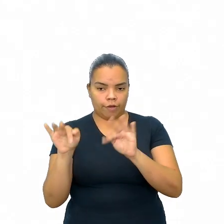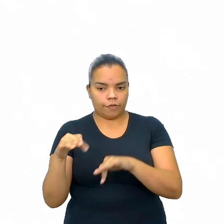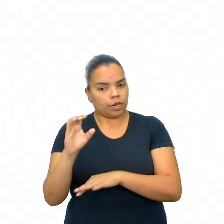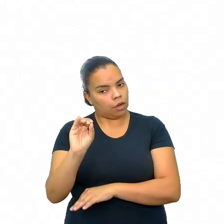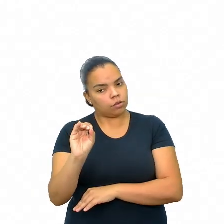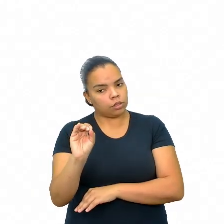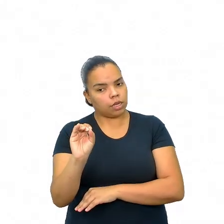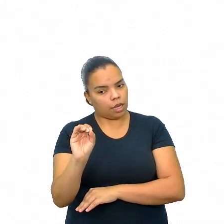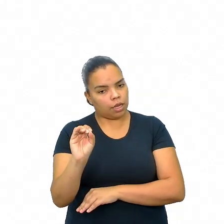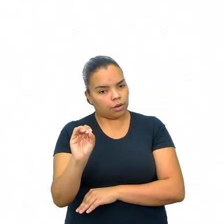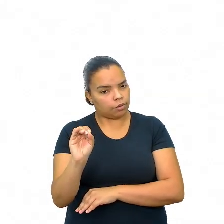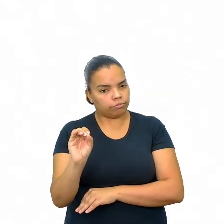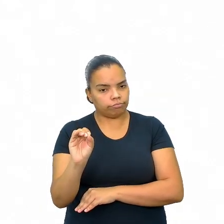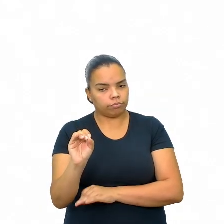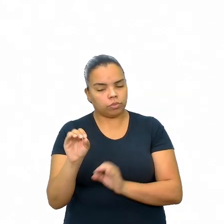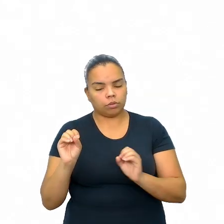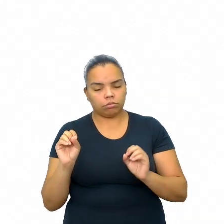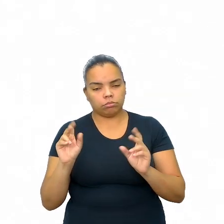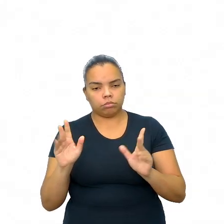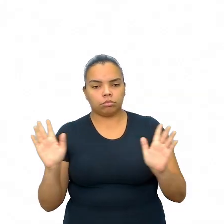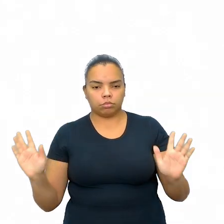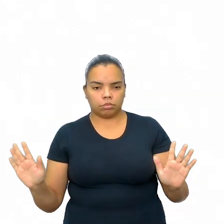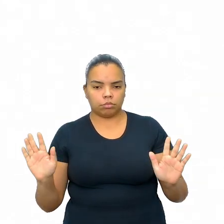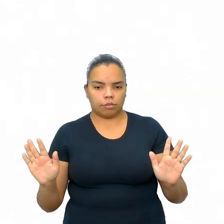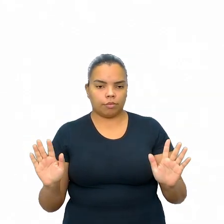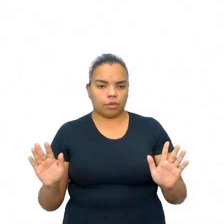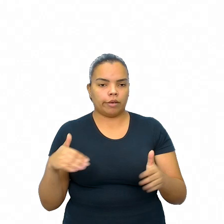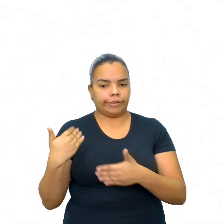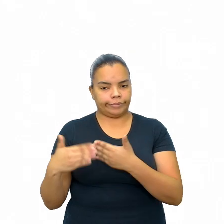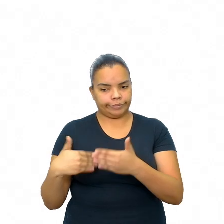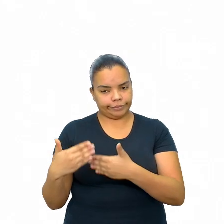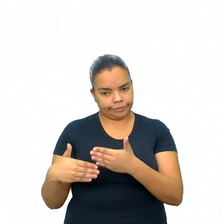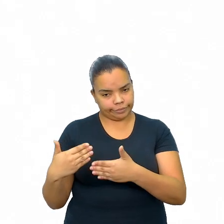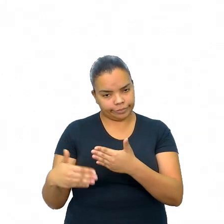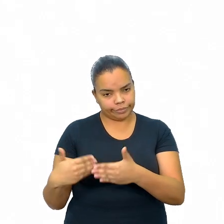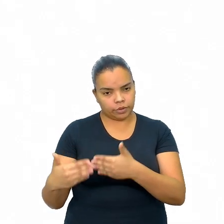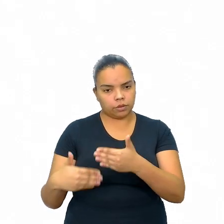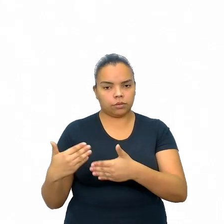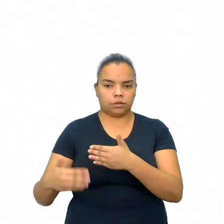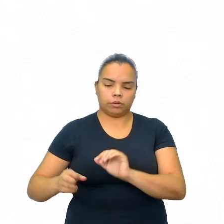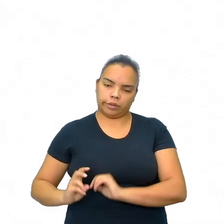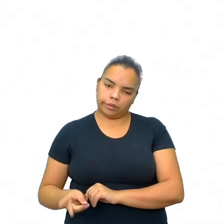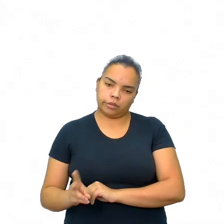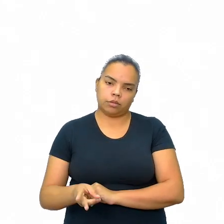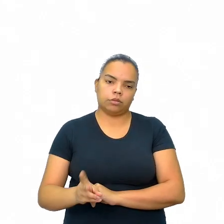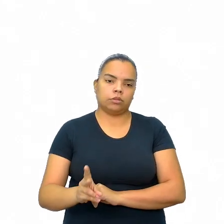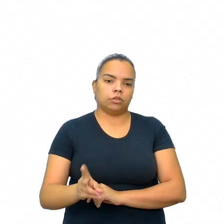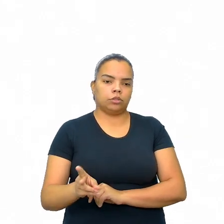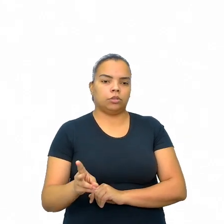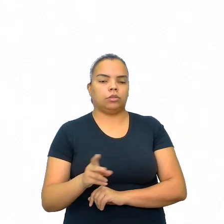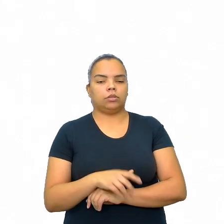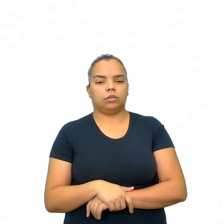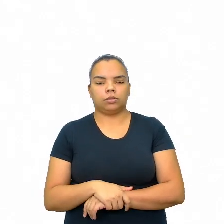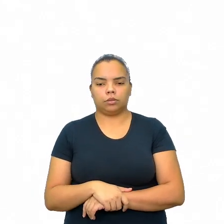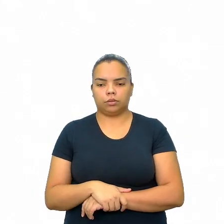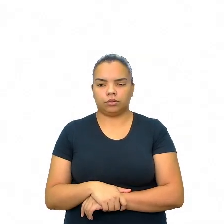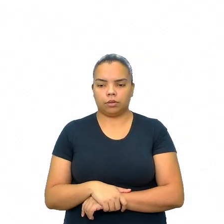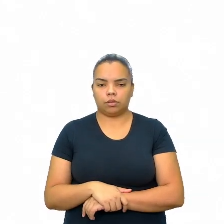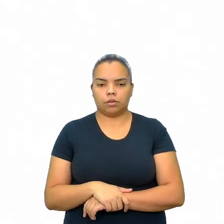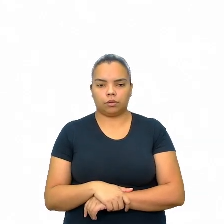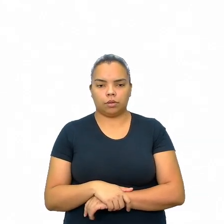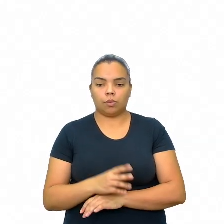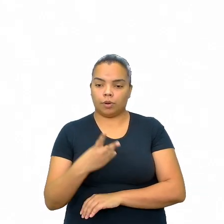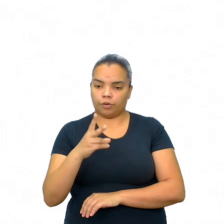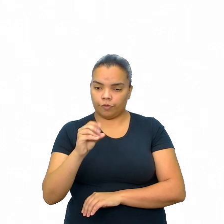Lembra das categorias de número constantes numa lista? O número 20 é um número terminado em